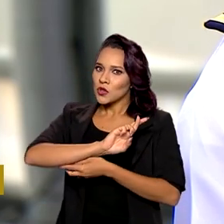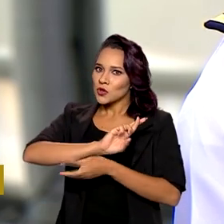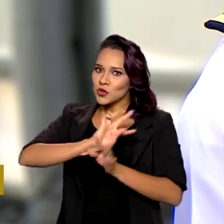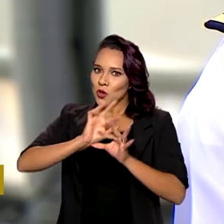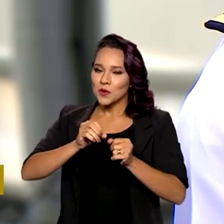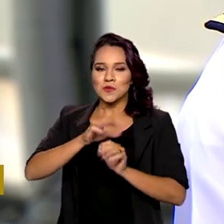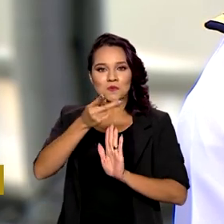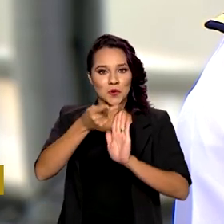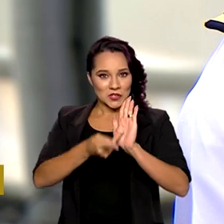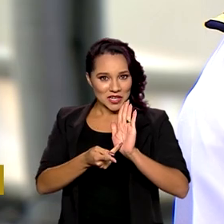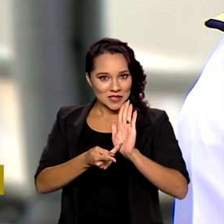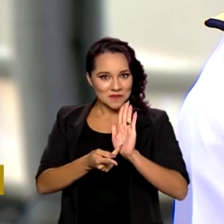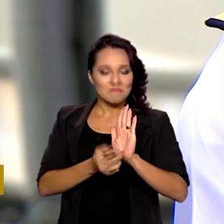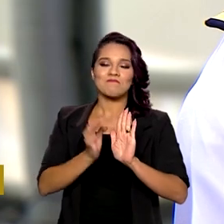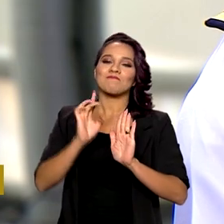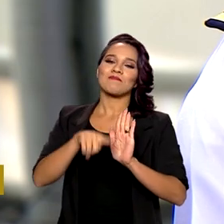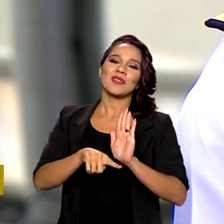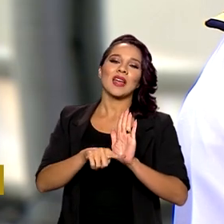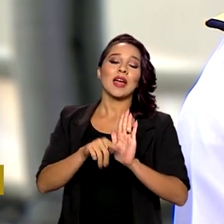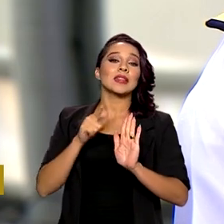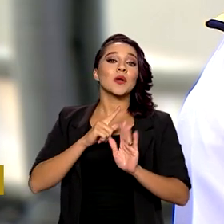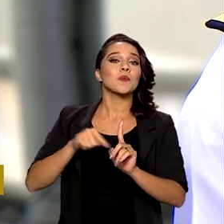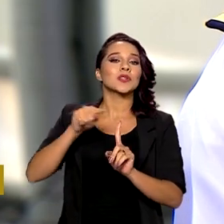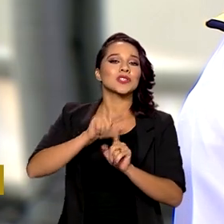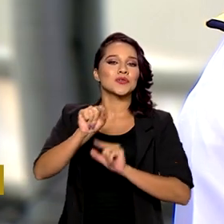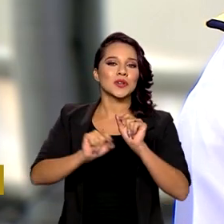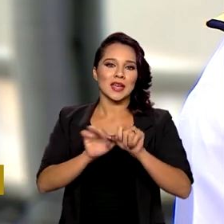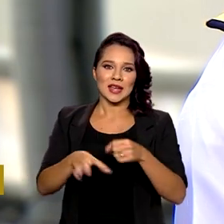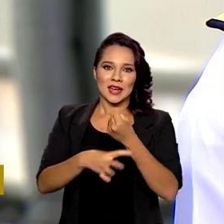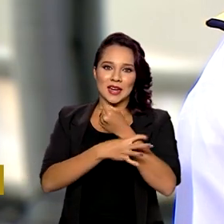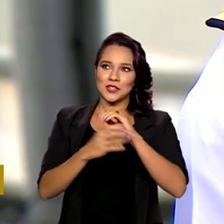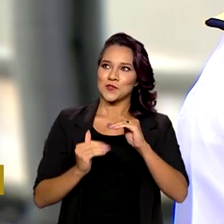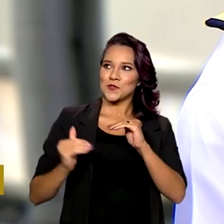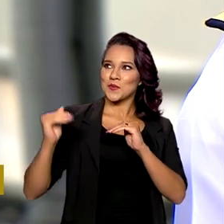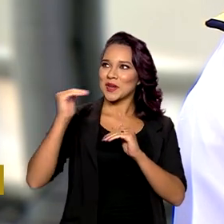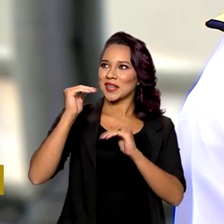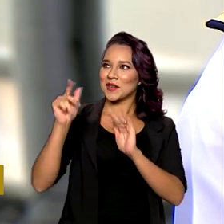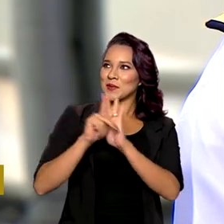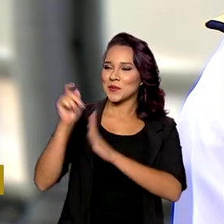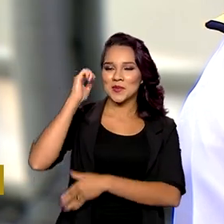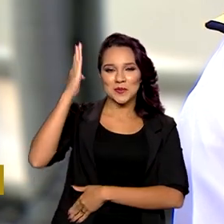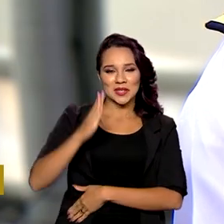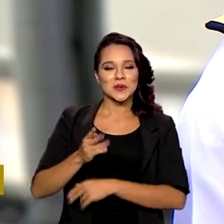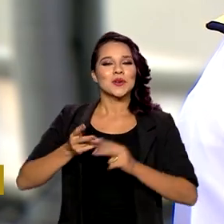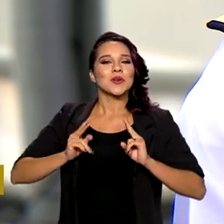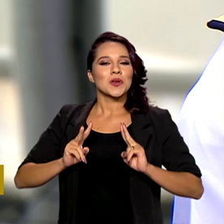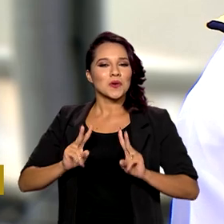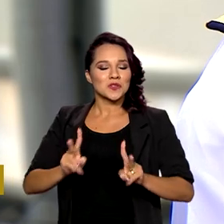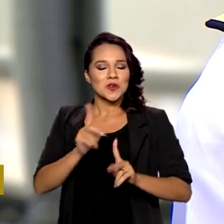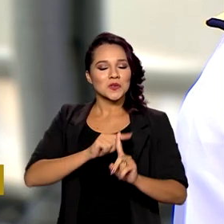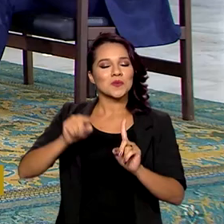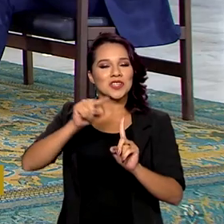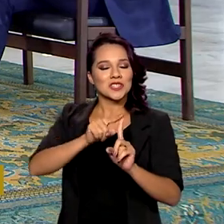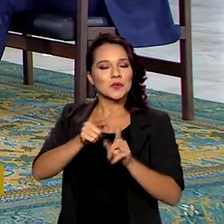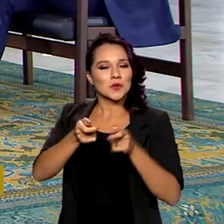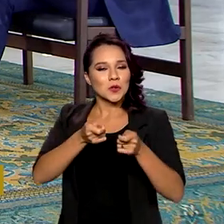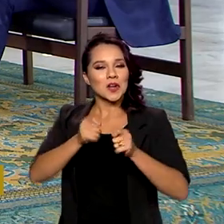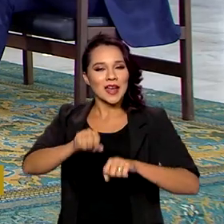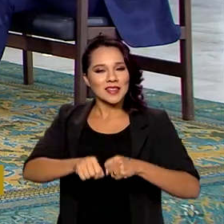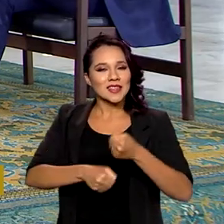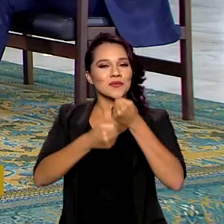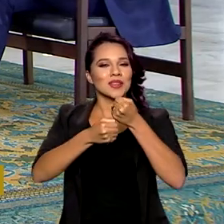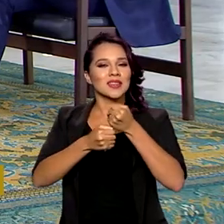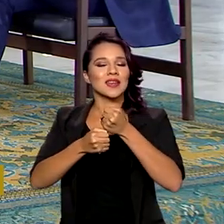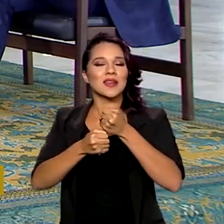estratégicos têm o propósito de garantir a nossa soberania e de manter a nossa missão de controlar, defender e